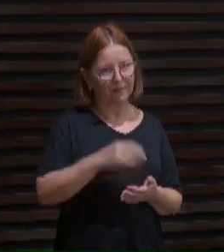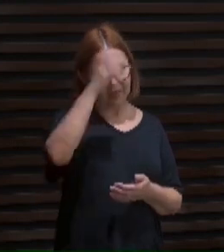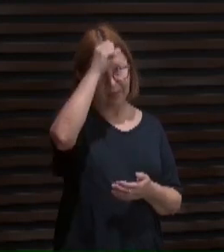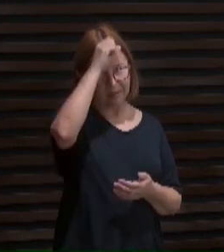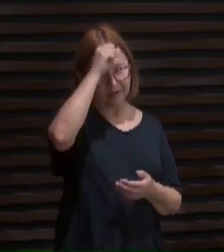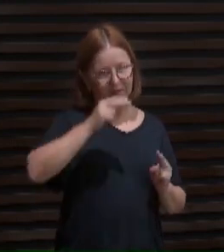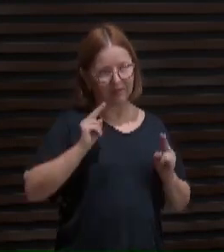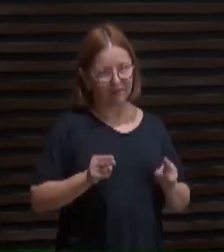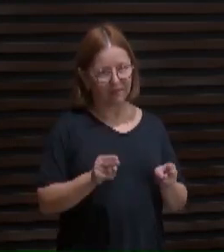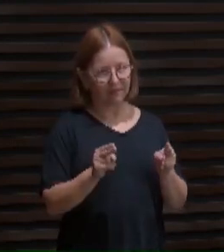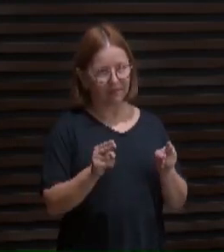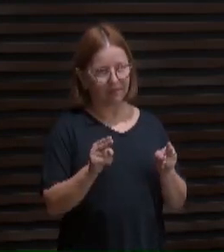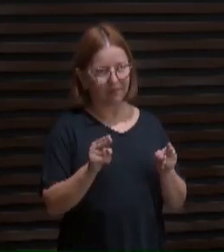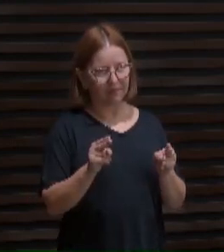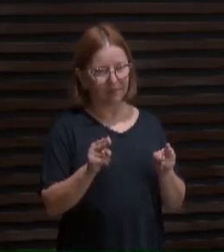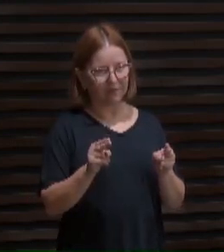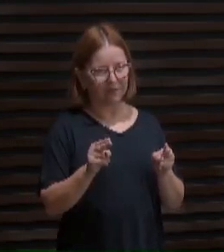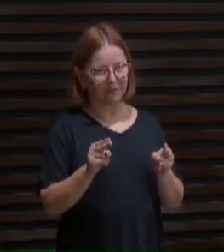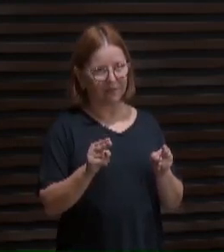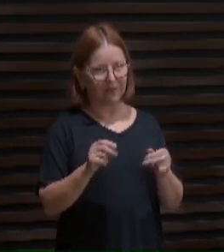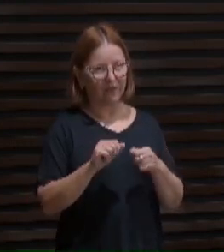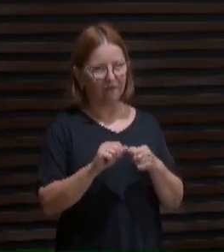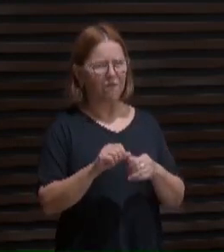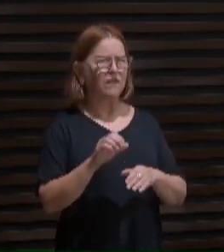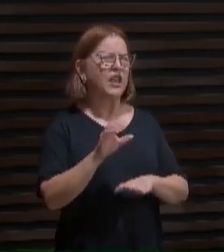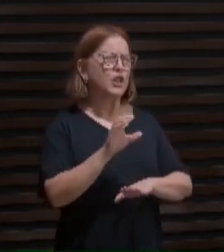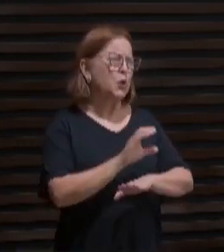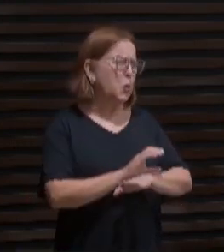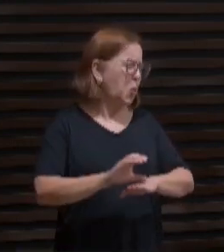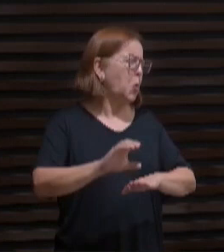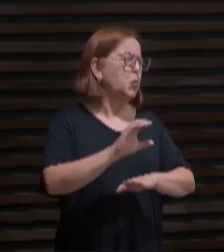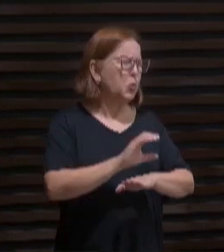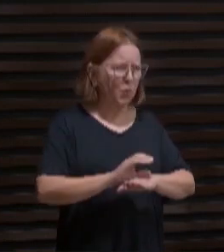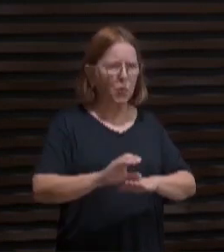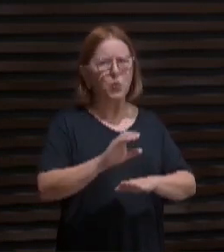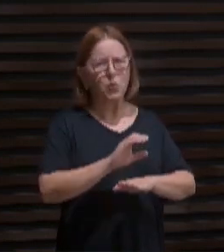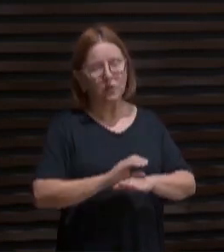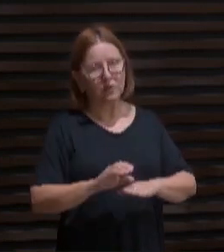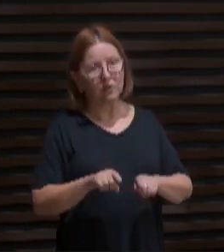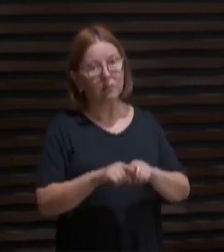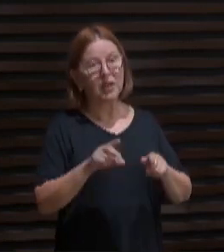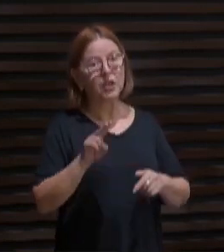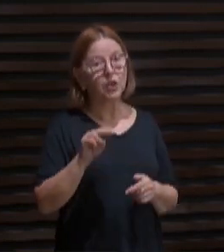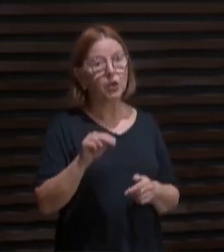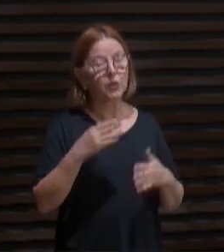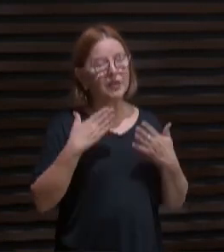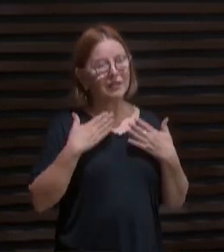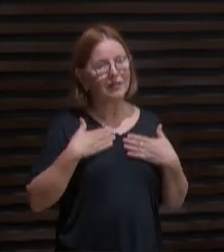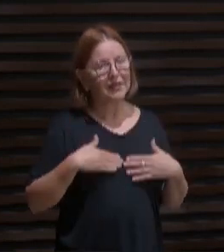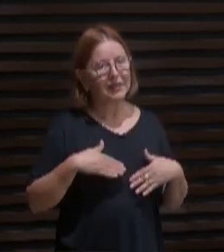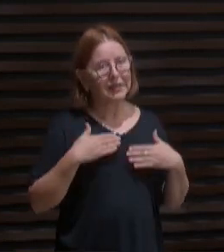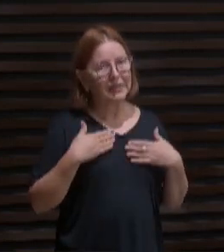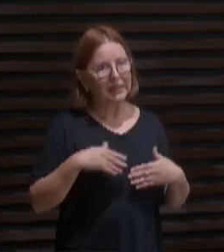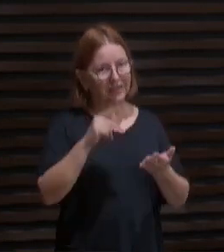Aprendem sempre. Faz cursos e mais curso, mais curso, mais curso, mas nunca descansam